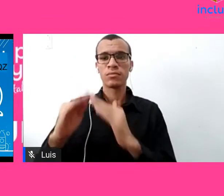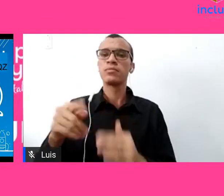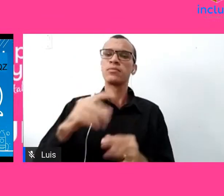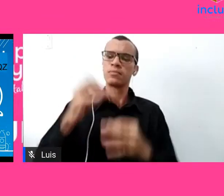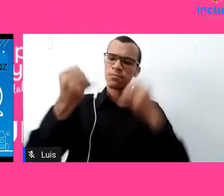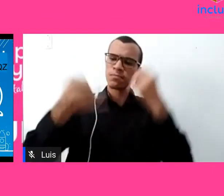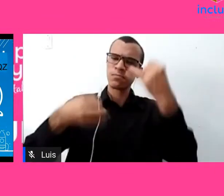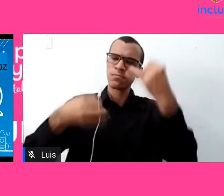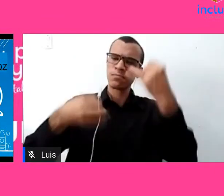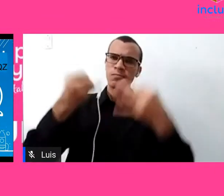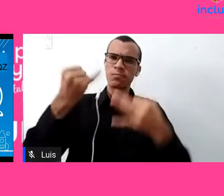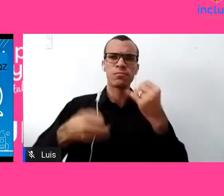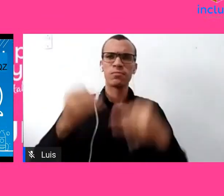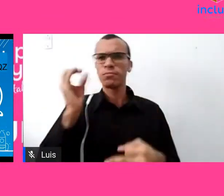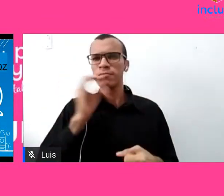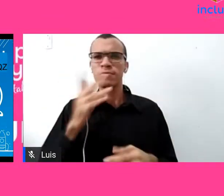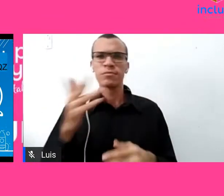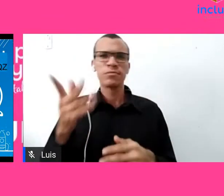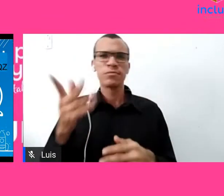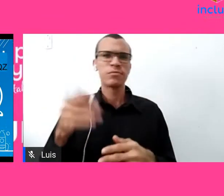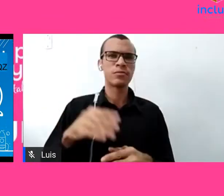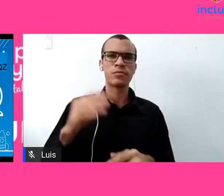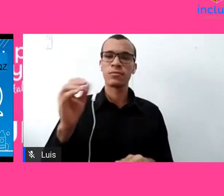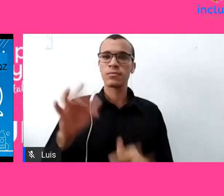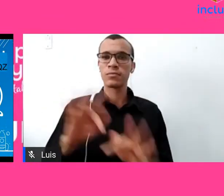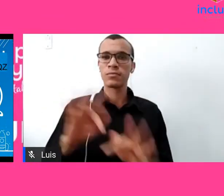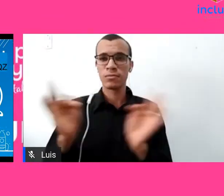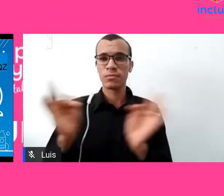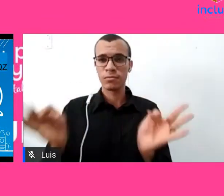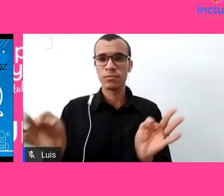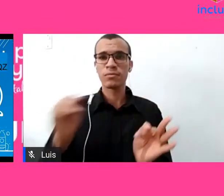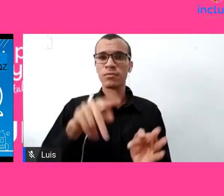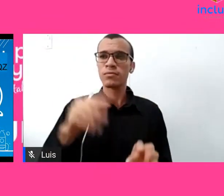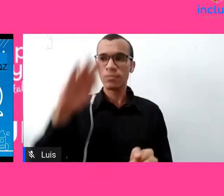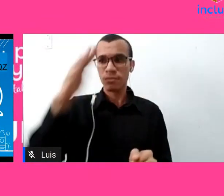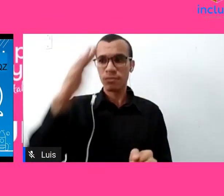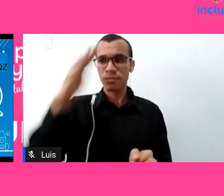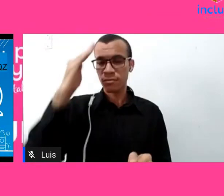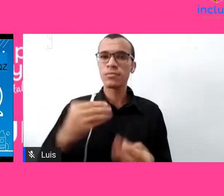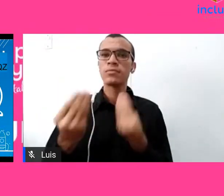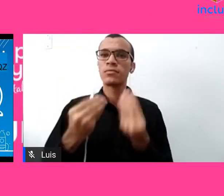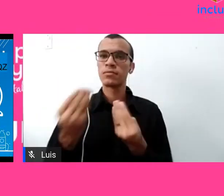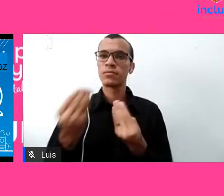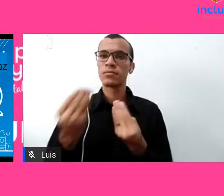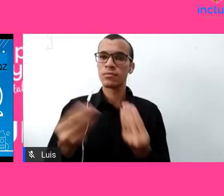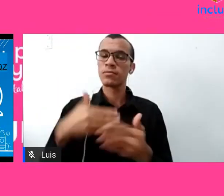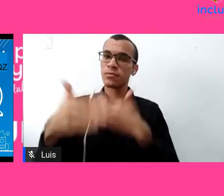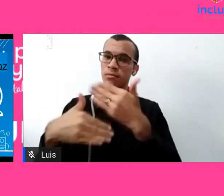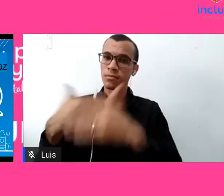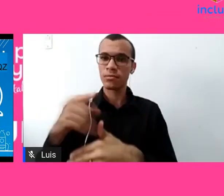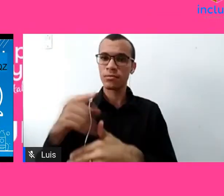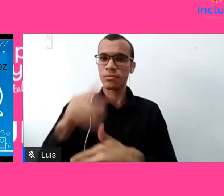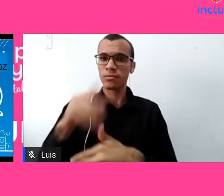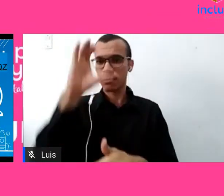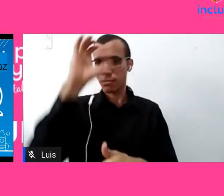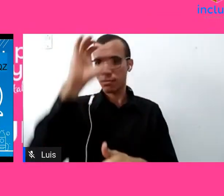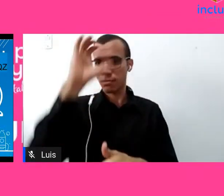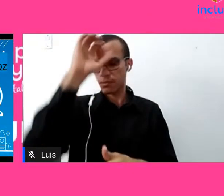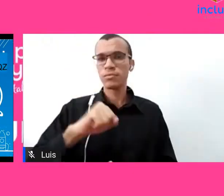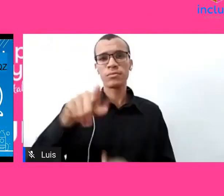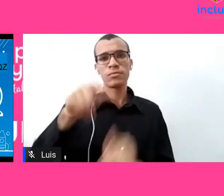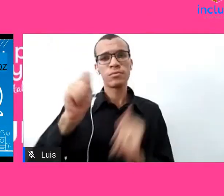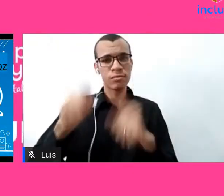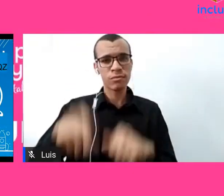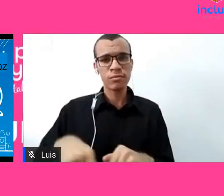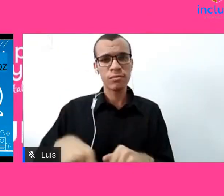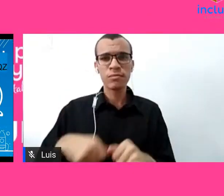bem dinâmicas, bem práticas, sobre como funciona essa técnica. Depois que você aprender isso, você pode trabalhar